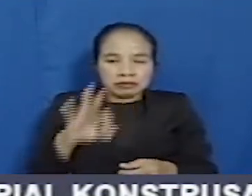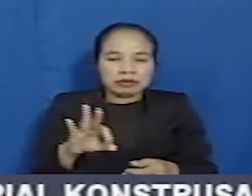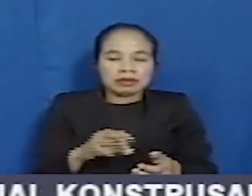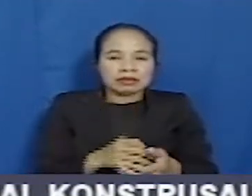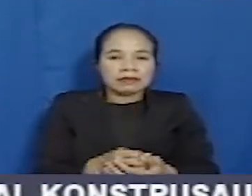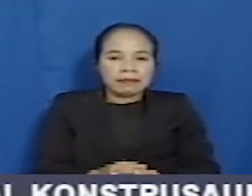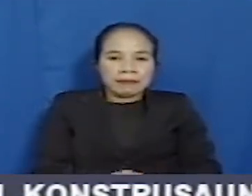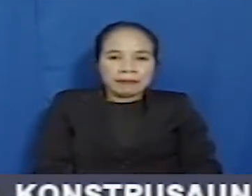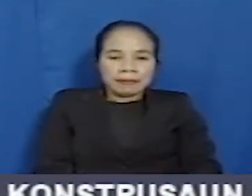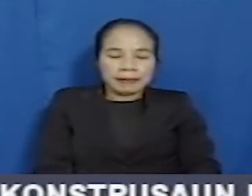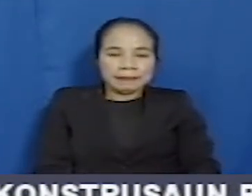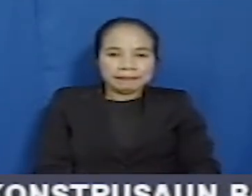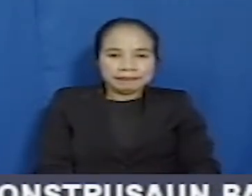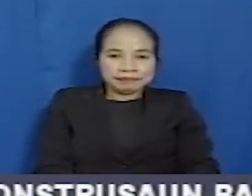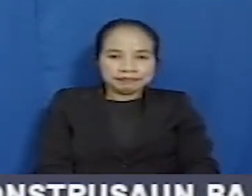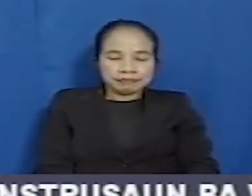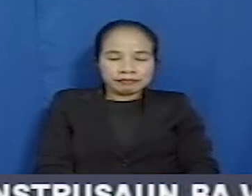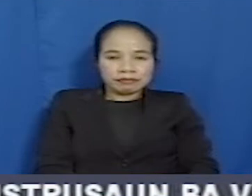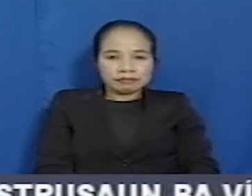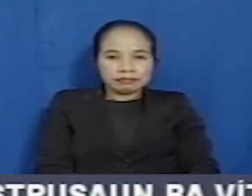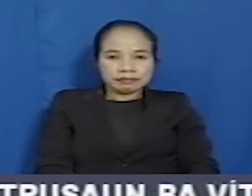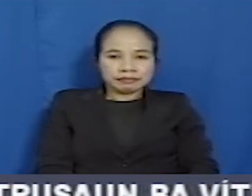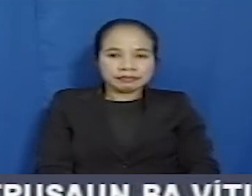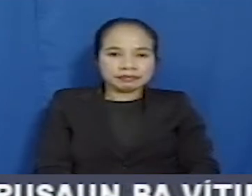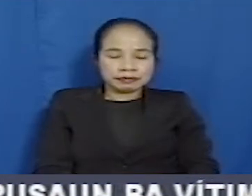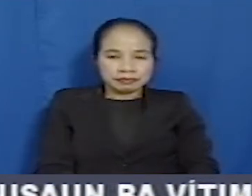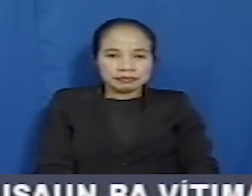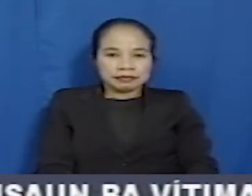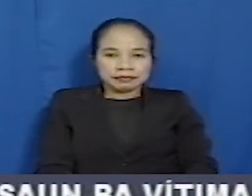Juvenal da Silva, Alexandre dos Santos, ba RTTL.